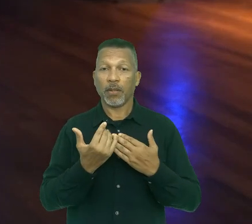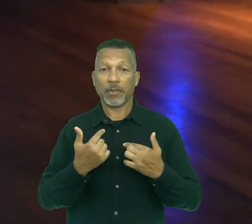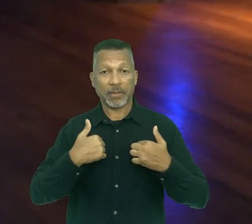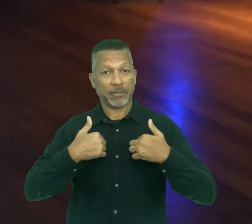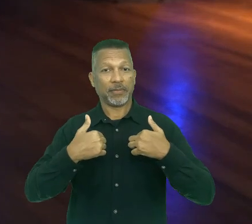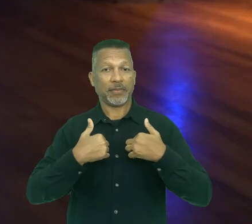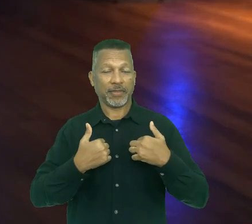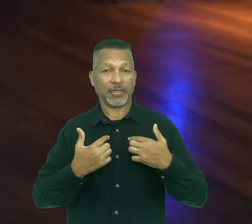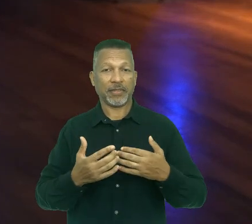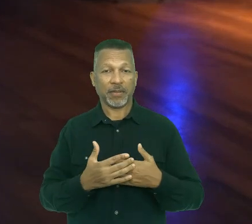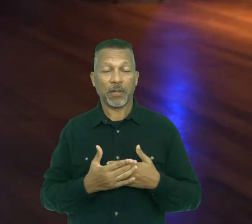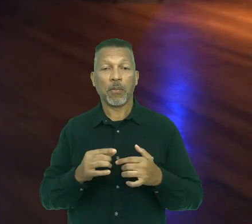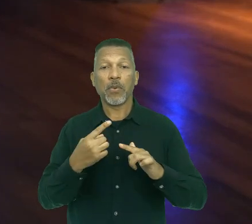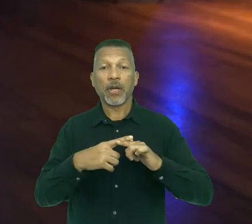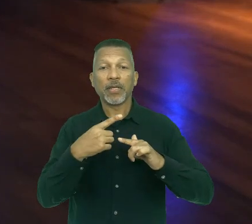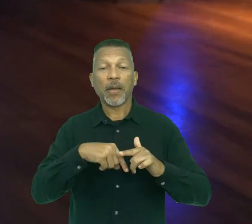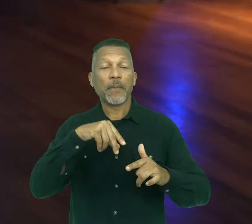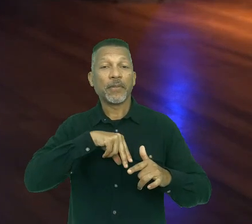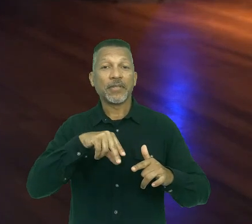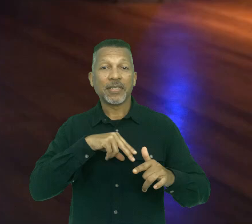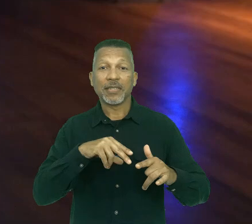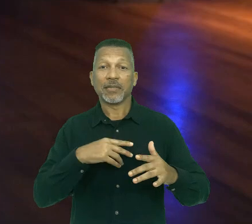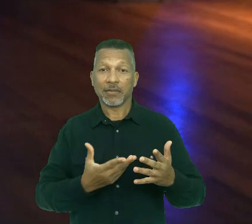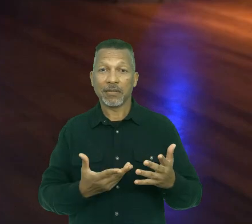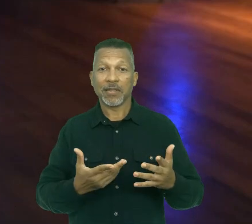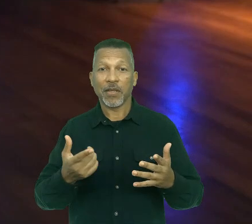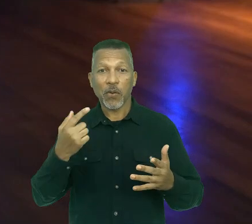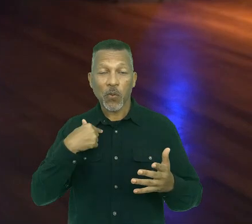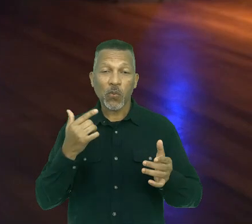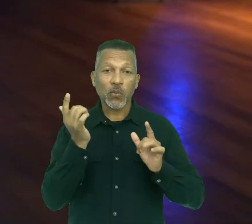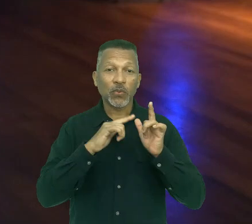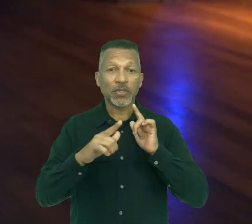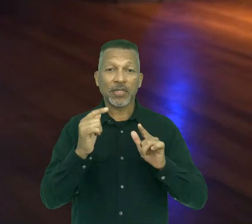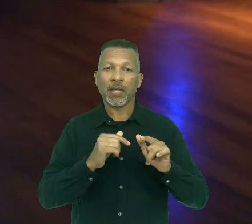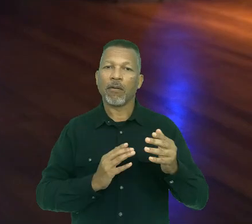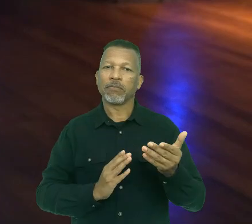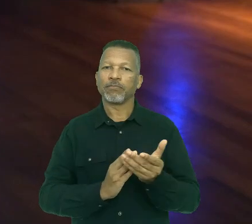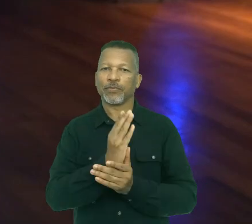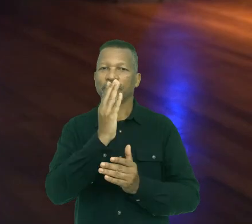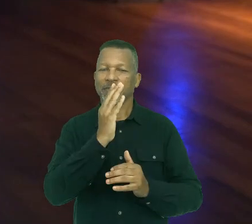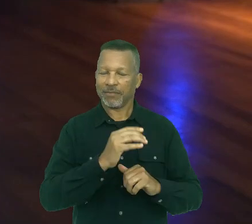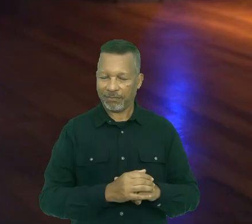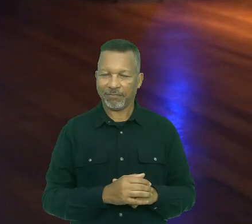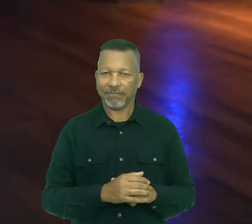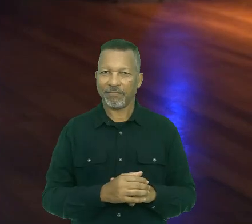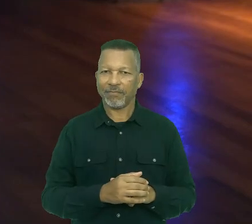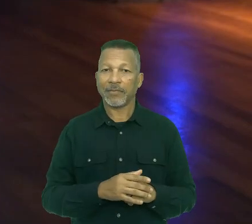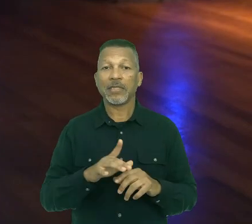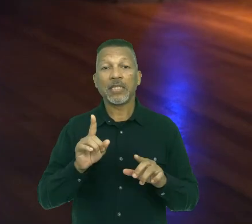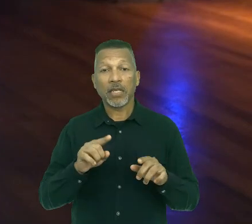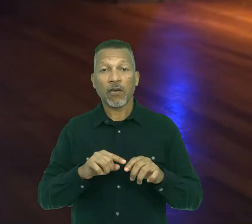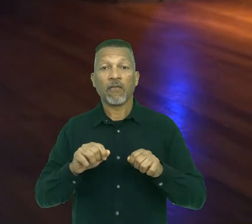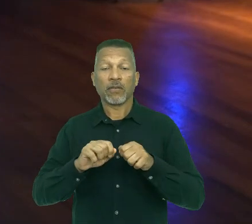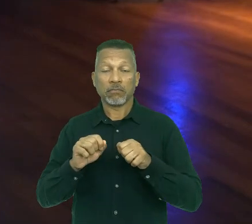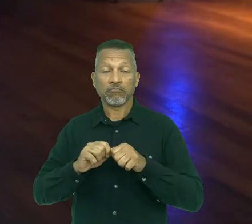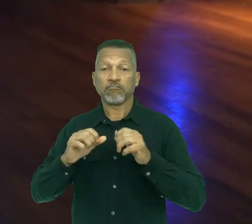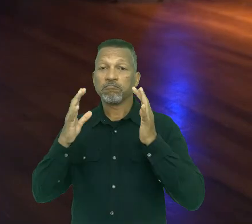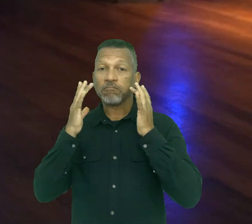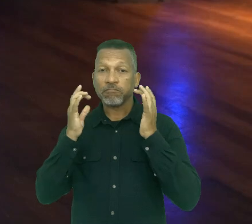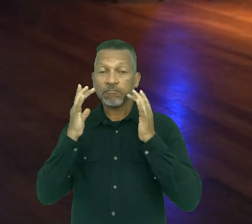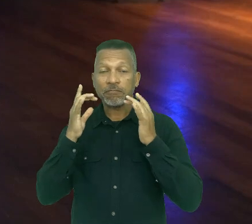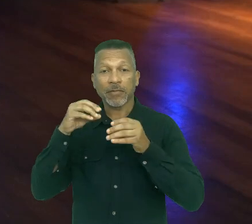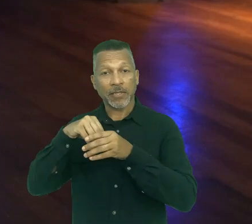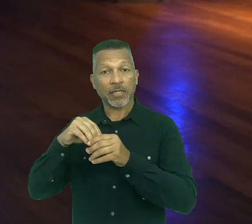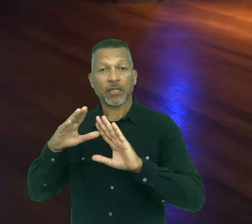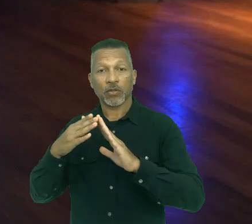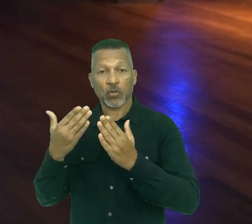porque o português me ajudava a colocar ponto para passar de ano. E eu fazia teatro nessa Escola Municipal